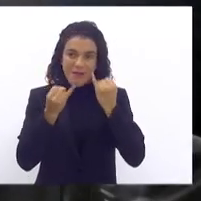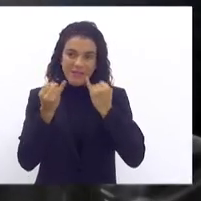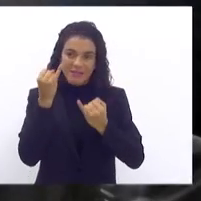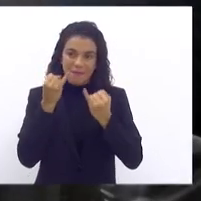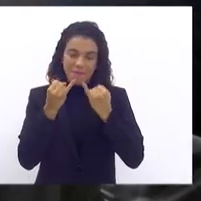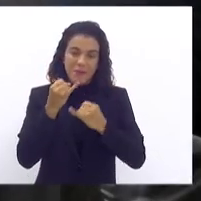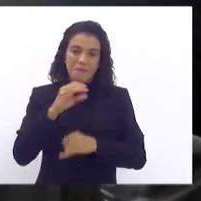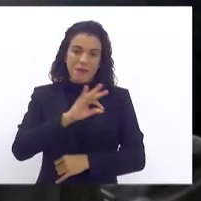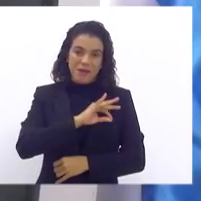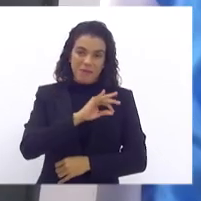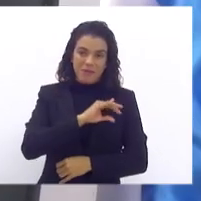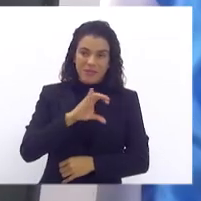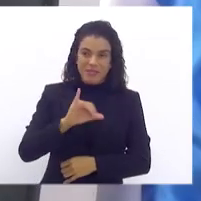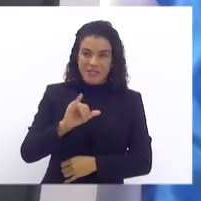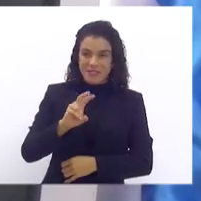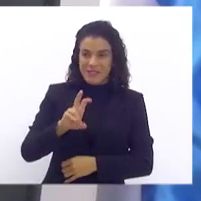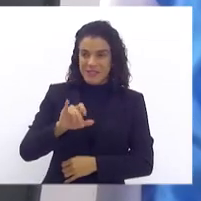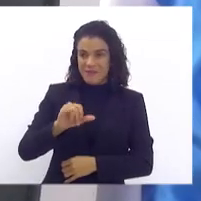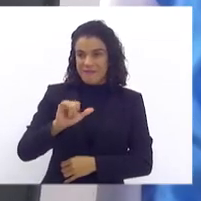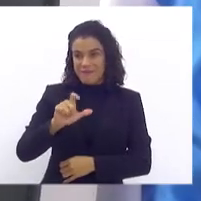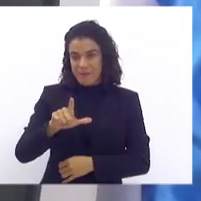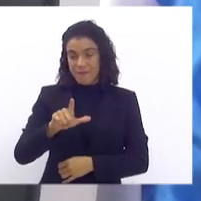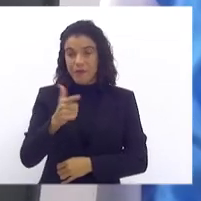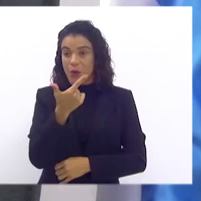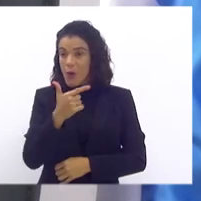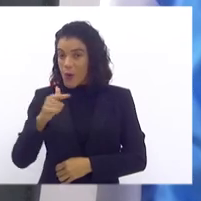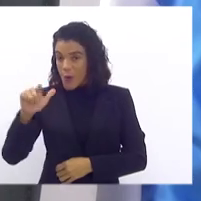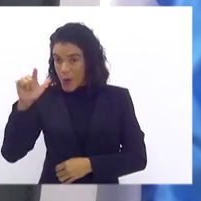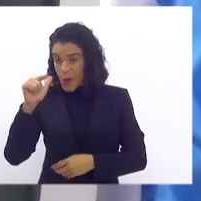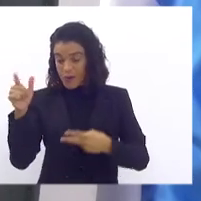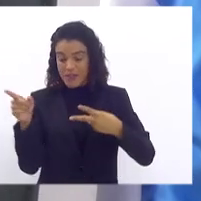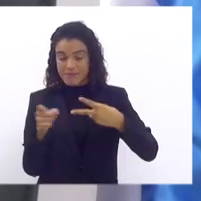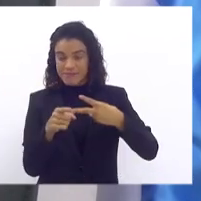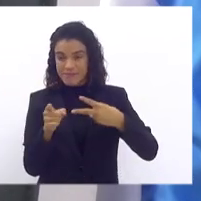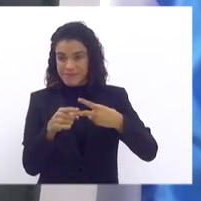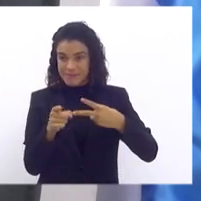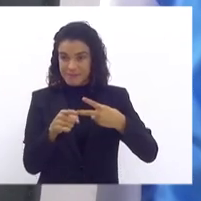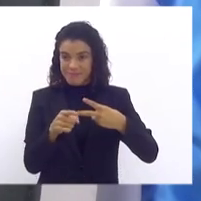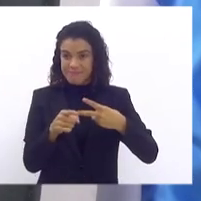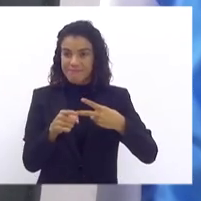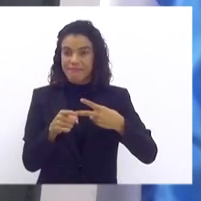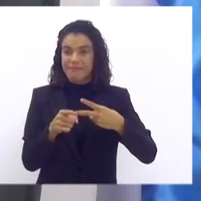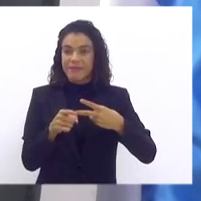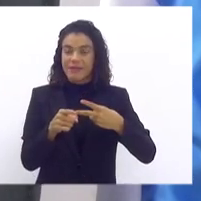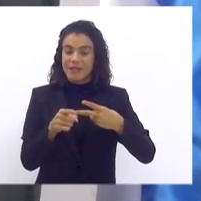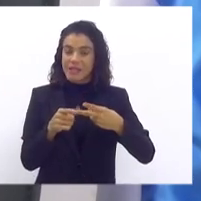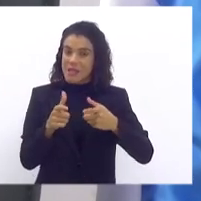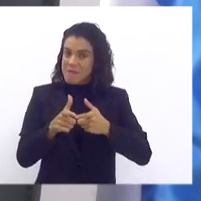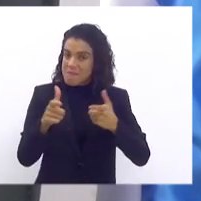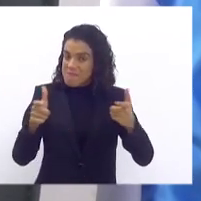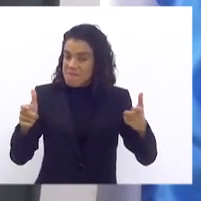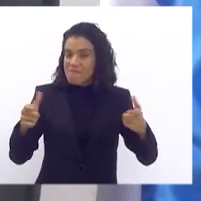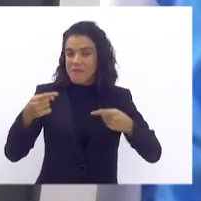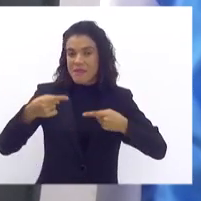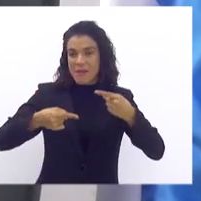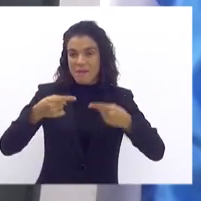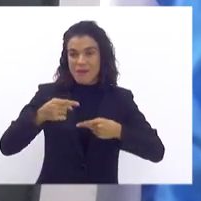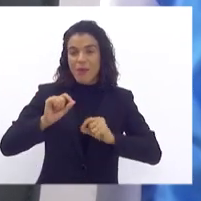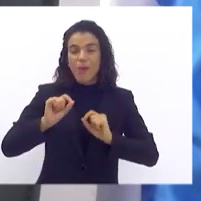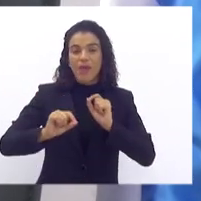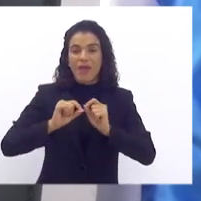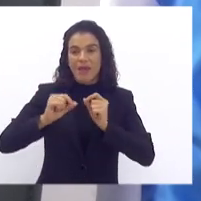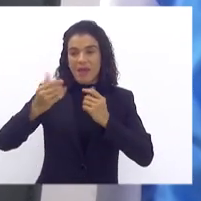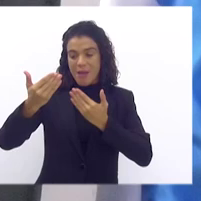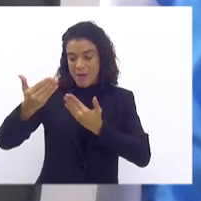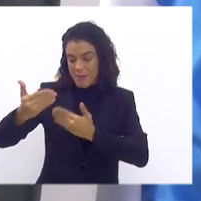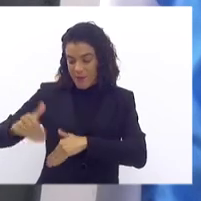pela Polícia Civil. A outra questão que também ganhou fôlego no debate é a questão da prova.